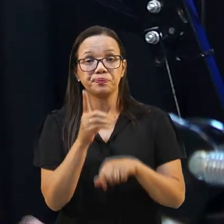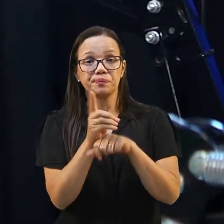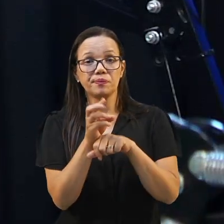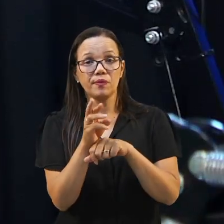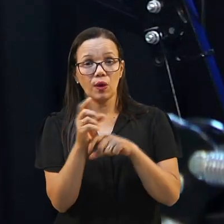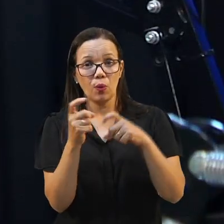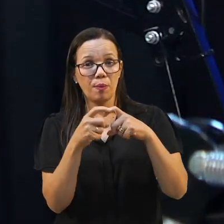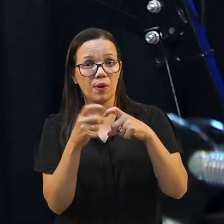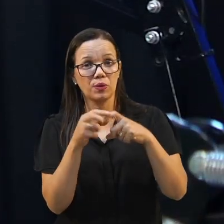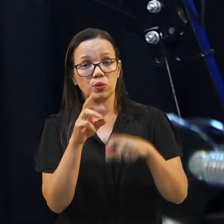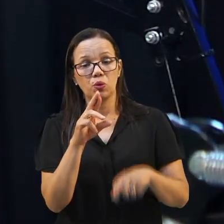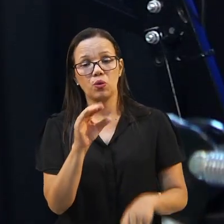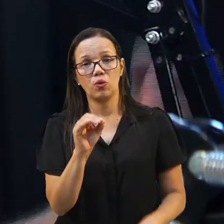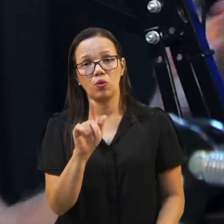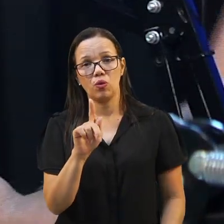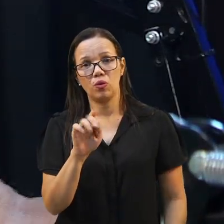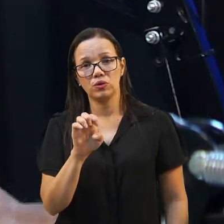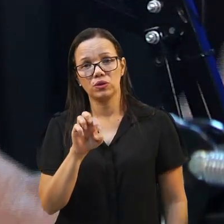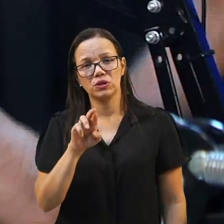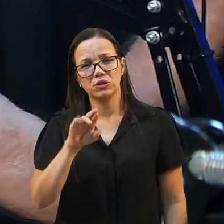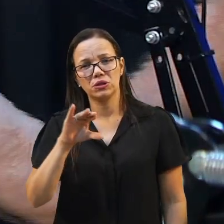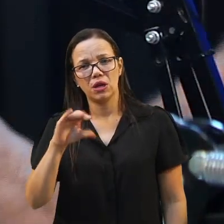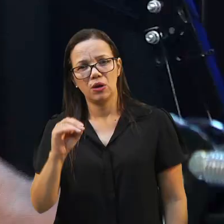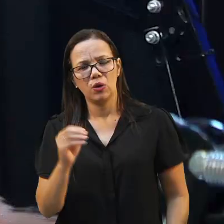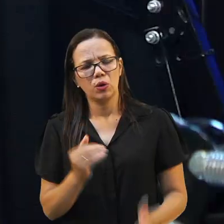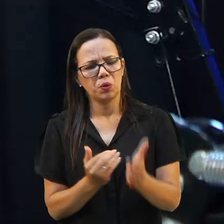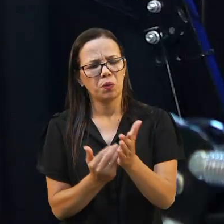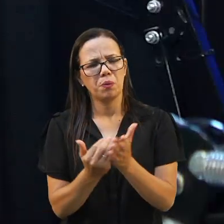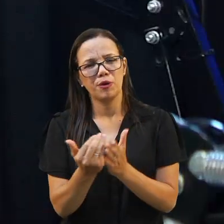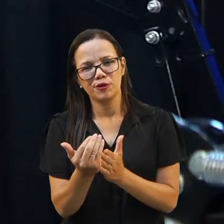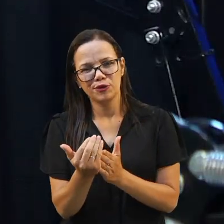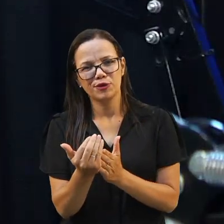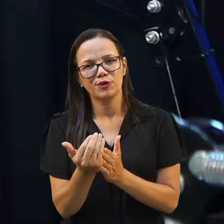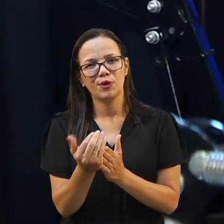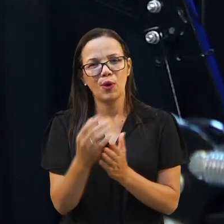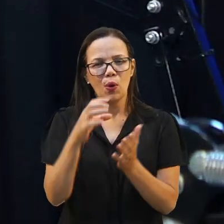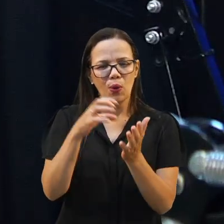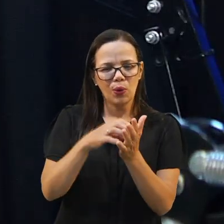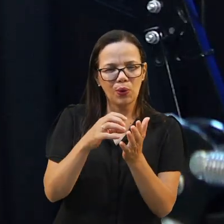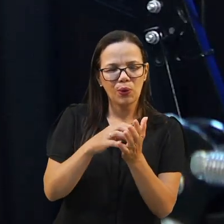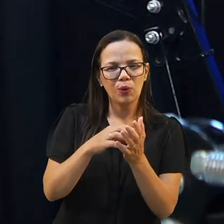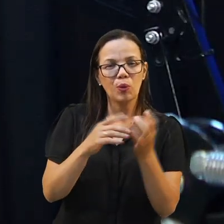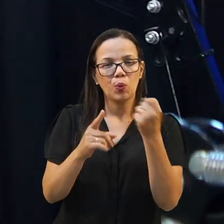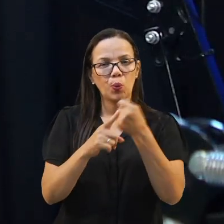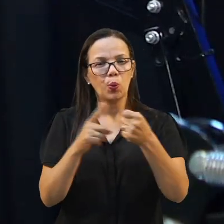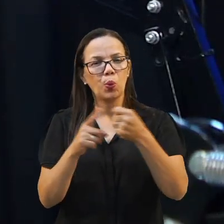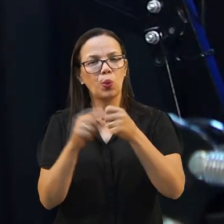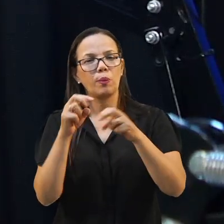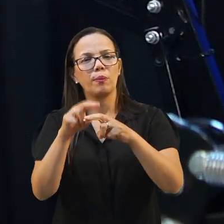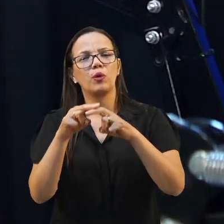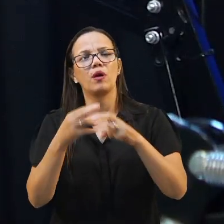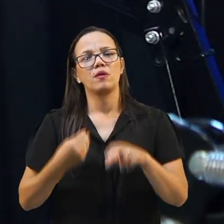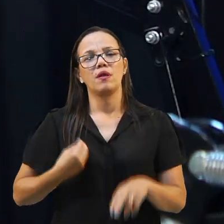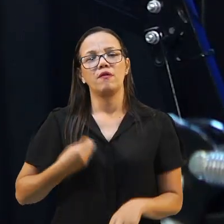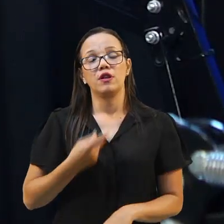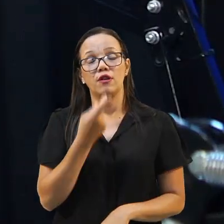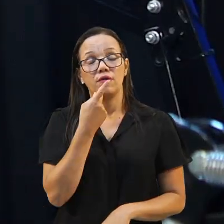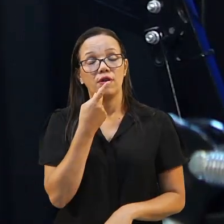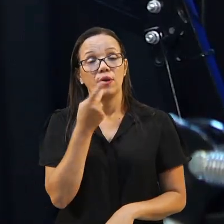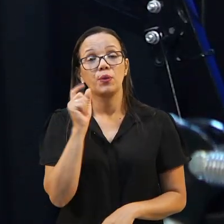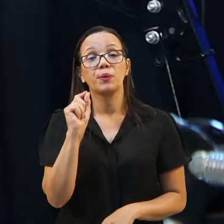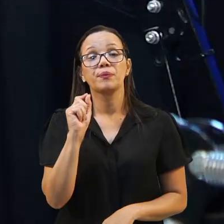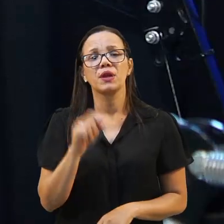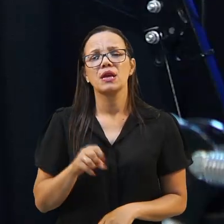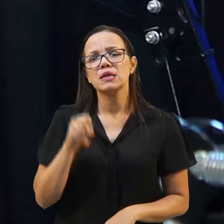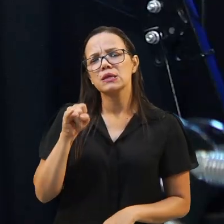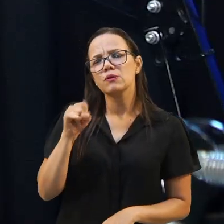Rogério, que é um dos precursores, né, do Grupo Luta pela Vida, ele diz o seguinte, se você